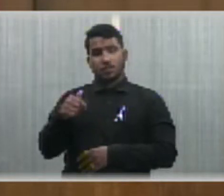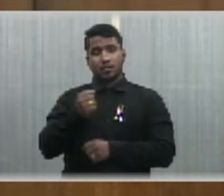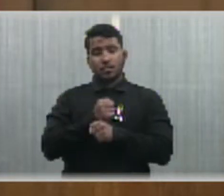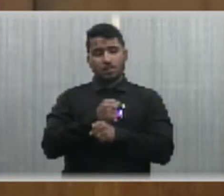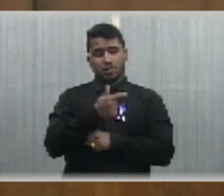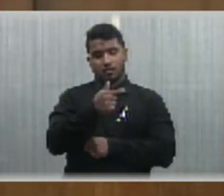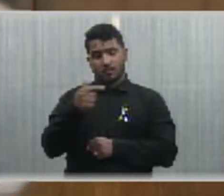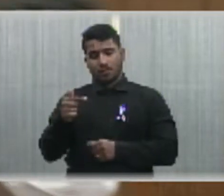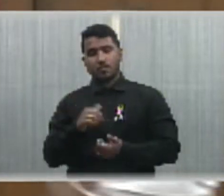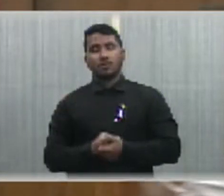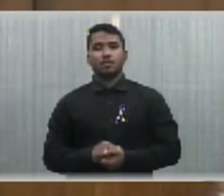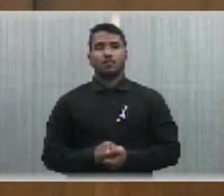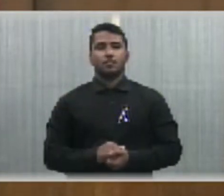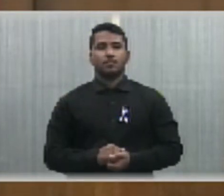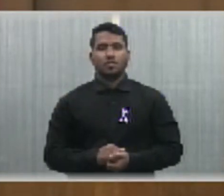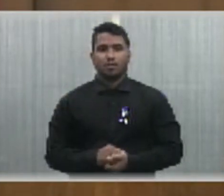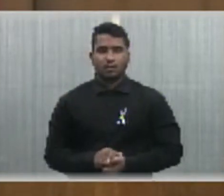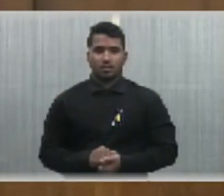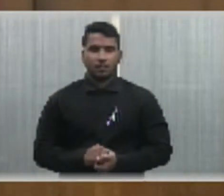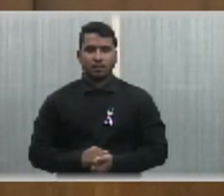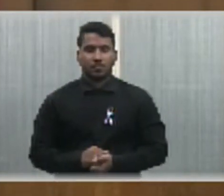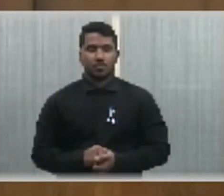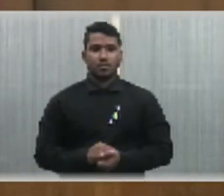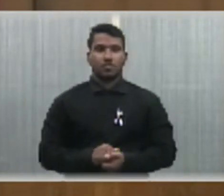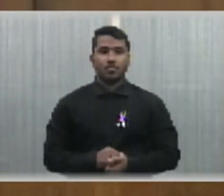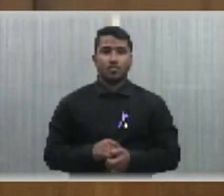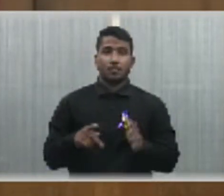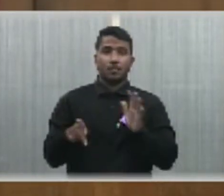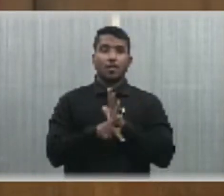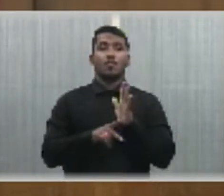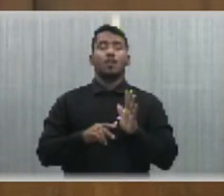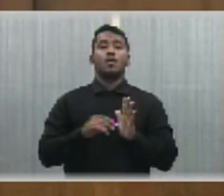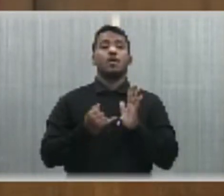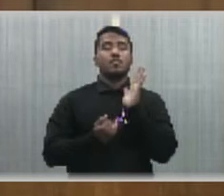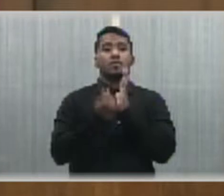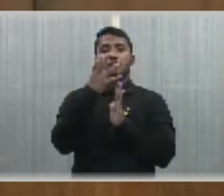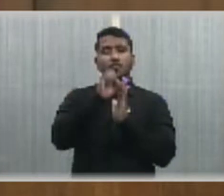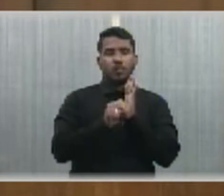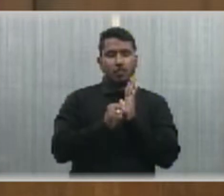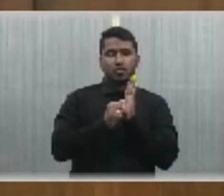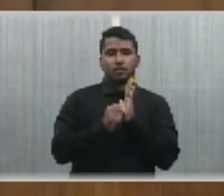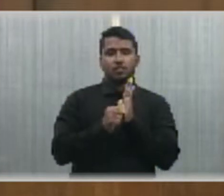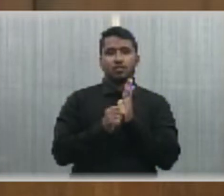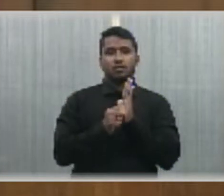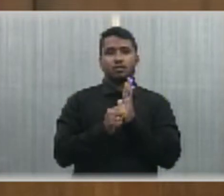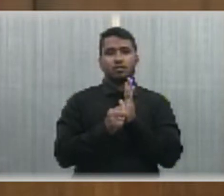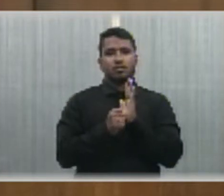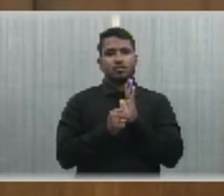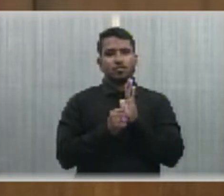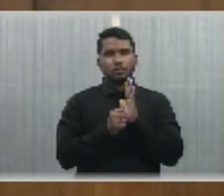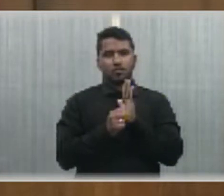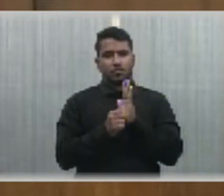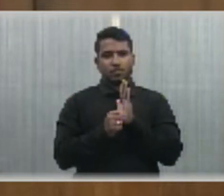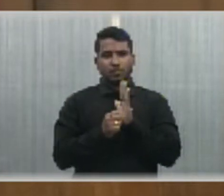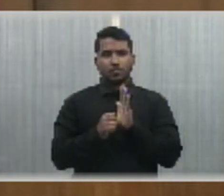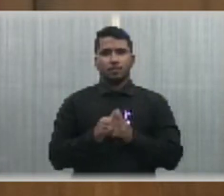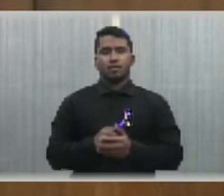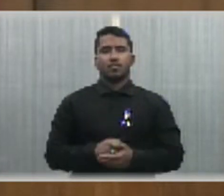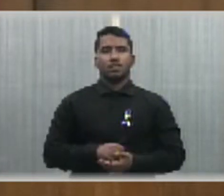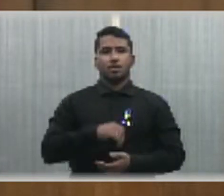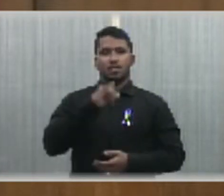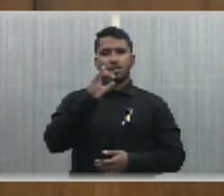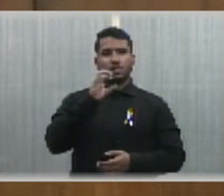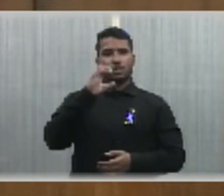28.737/2022, que dispõe sobre as alíquotas do imposto sobre operação relativas à circulação